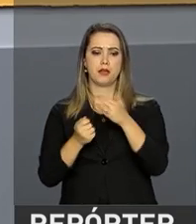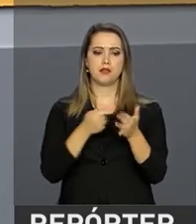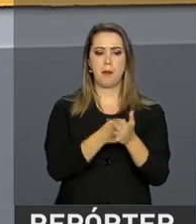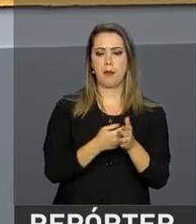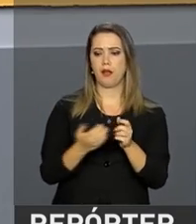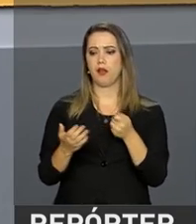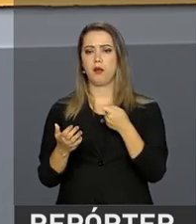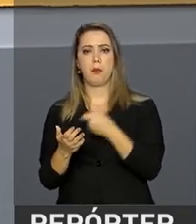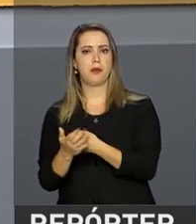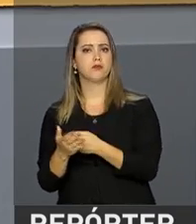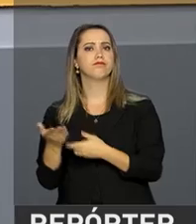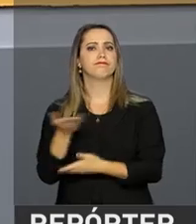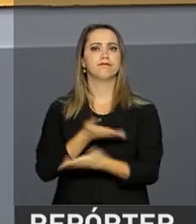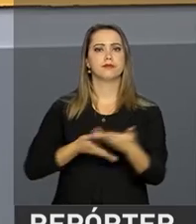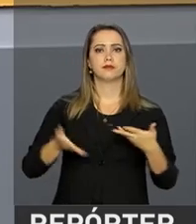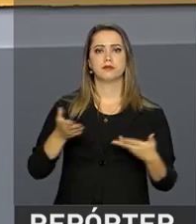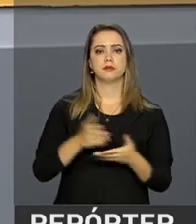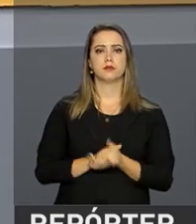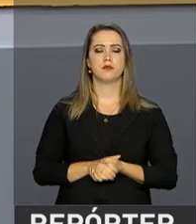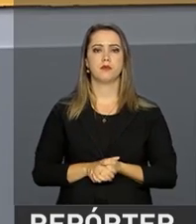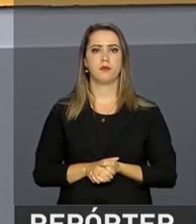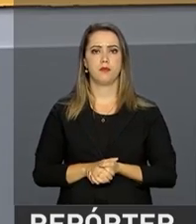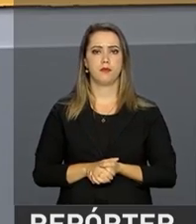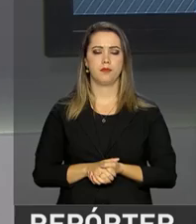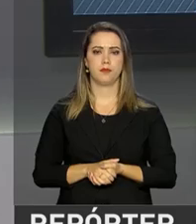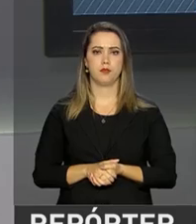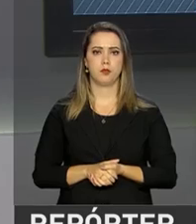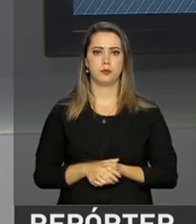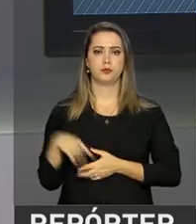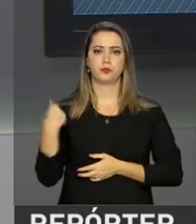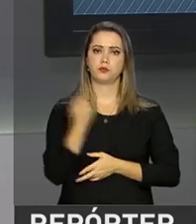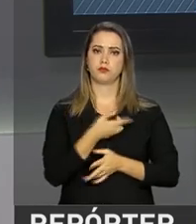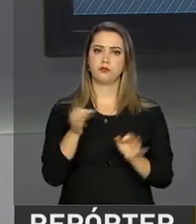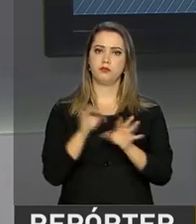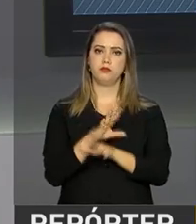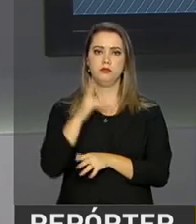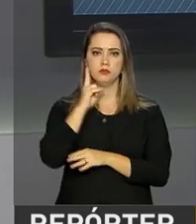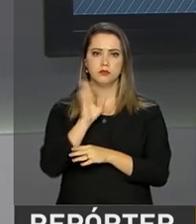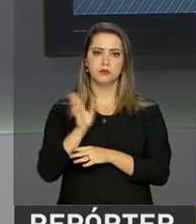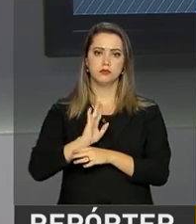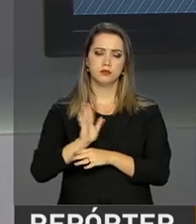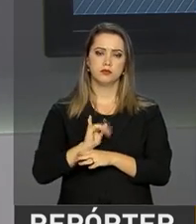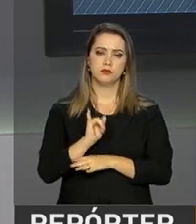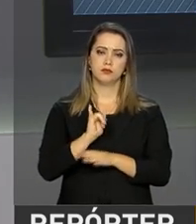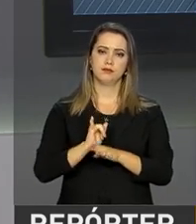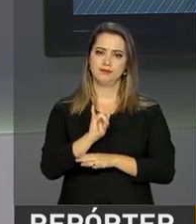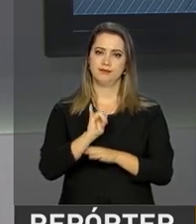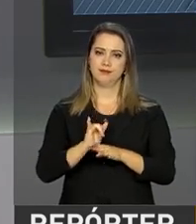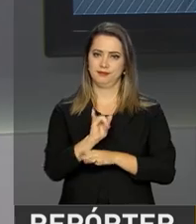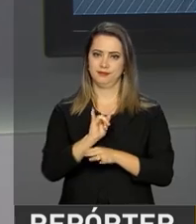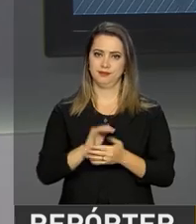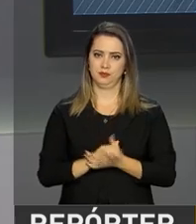pelas empresas que utilizam a rede de outro grupo. E nós ficamos por aqui. Você pode rever as